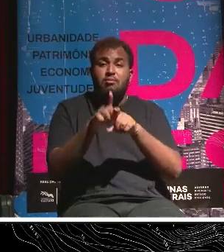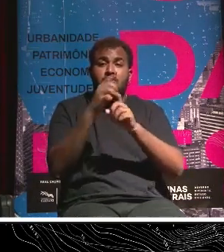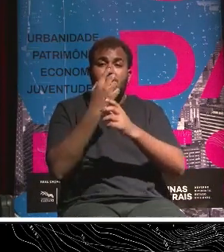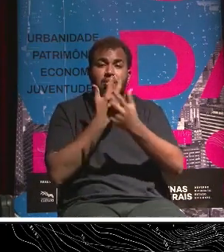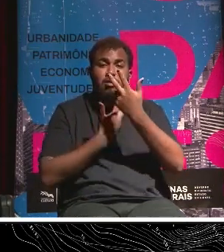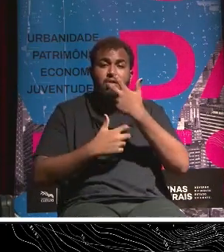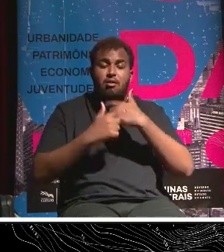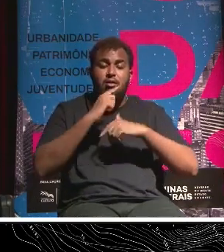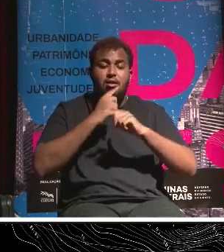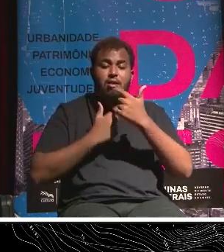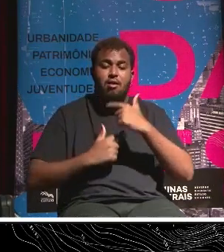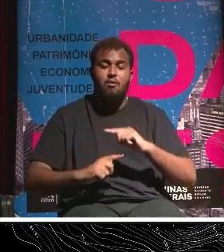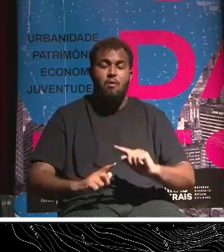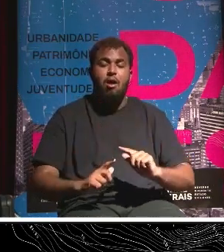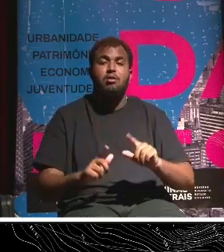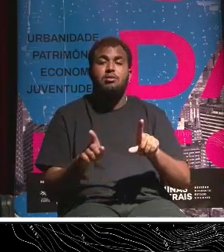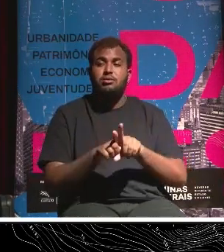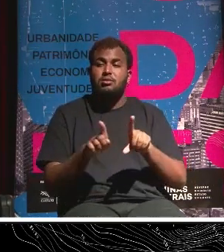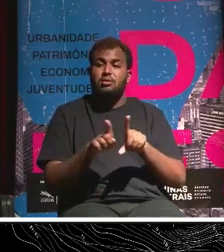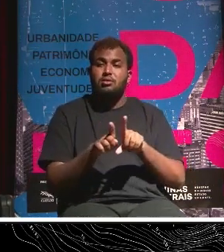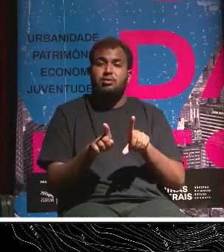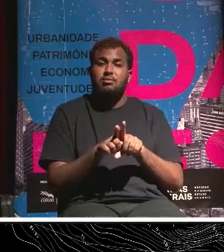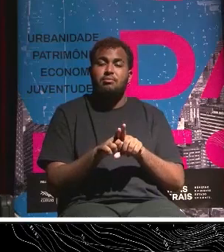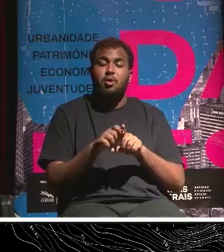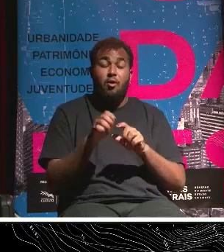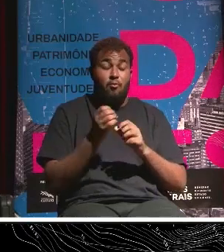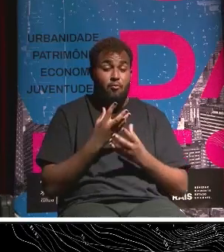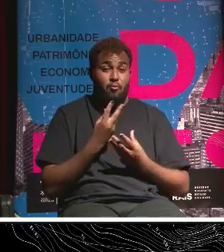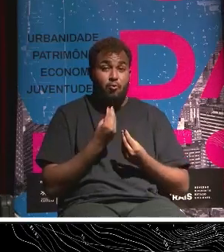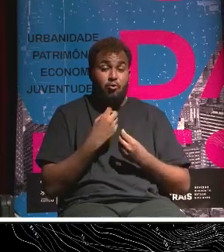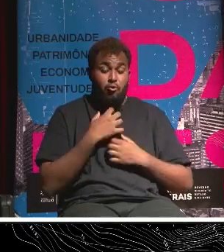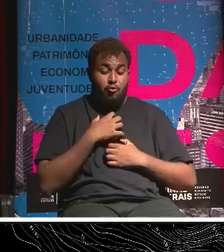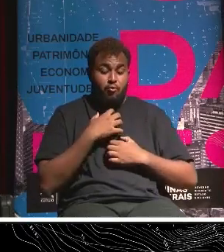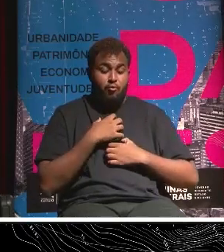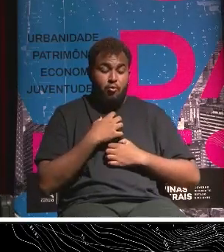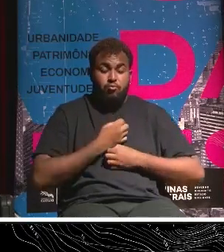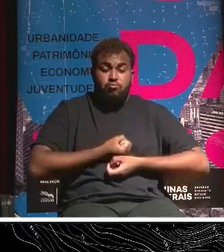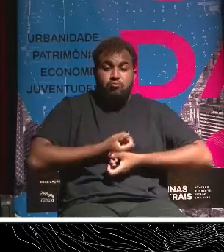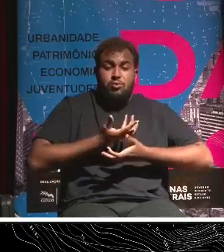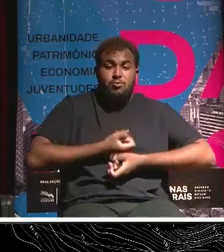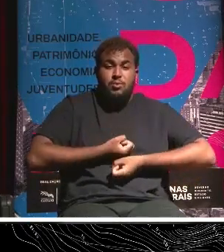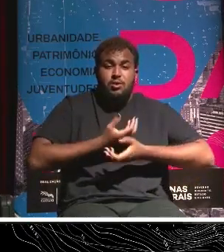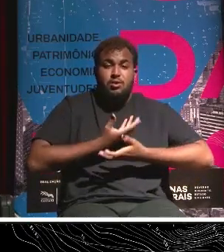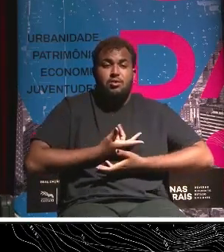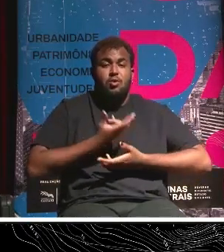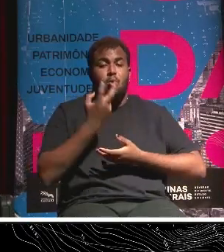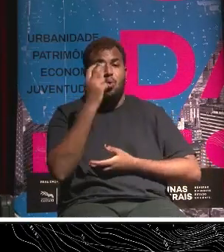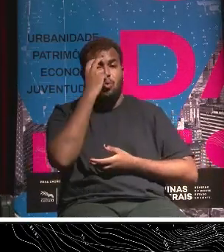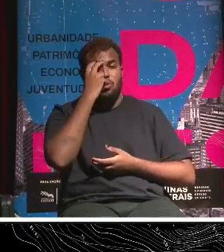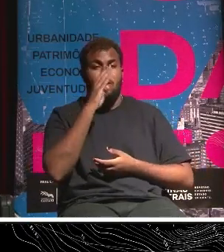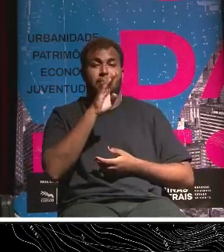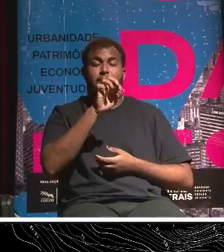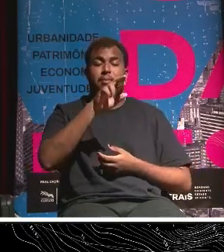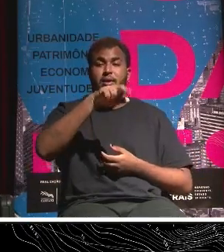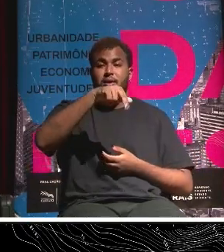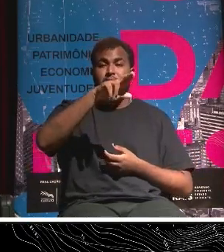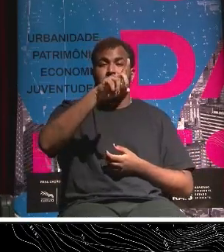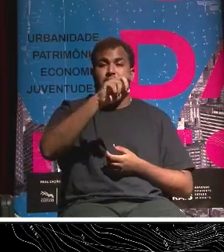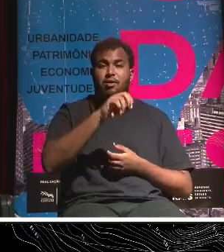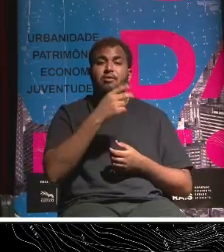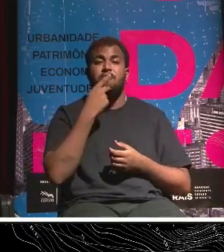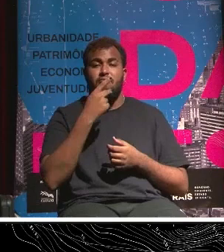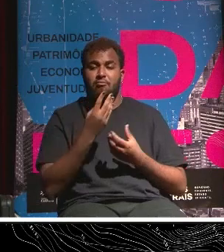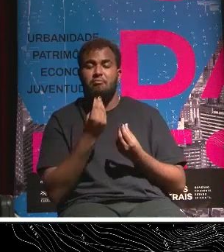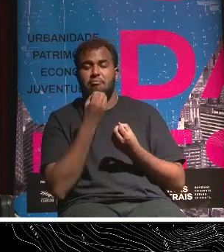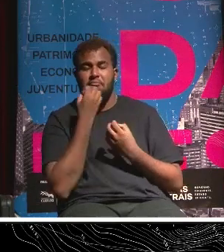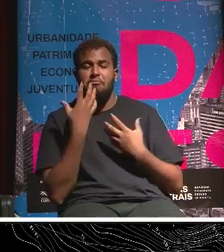linguagens artísticas e múltiplas expressões culturais? O Bernardo falou muito bem sobre isso, sobre a